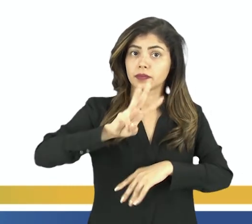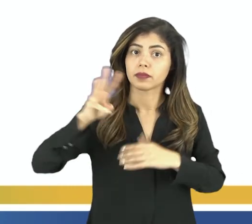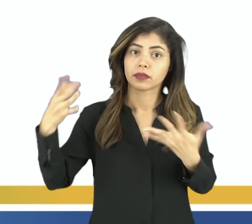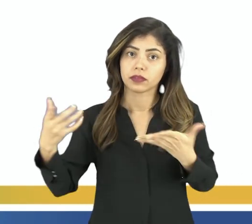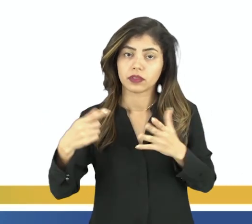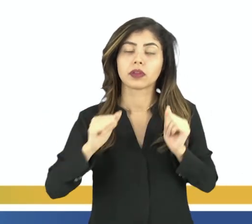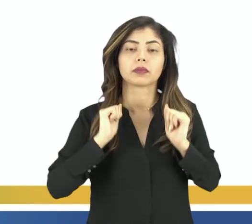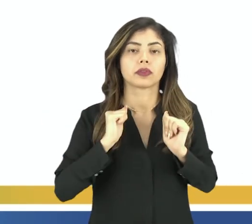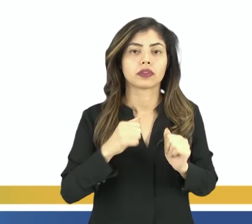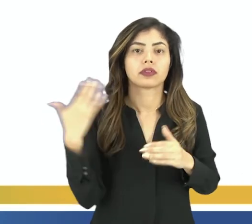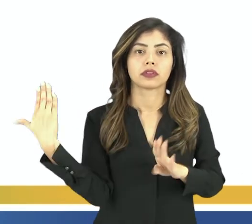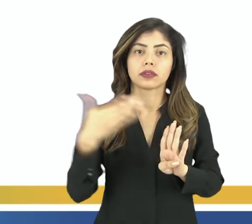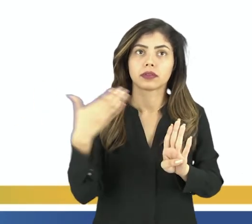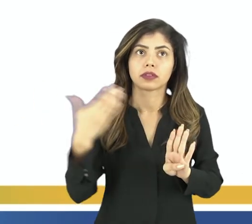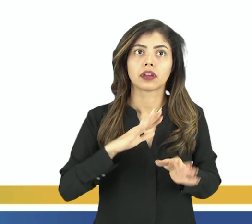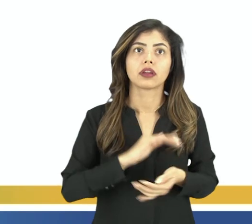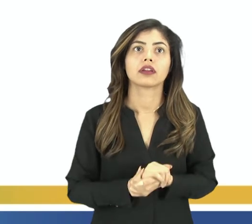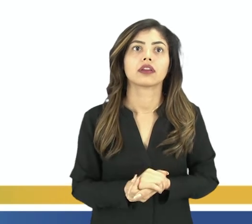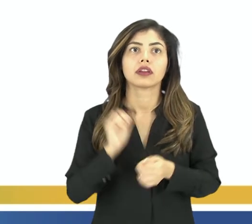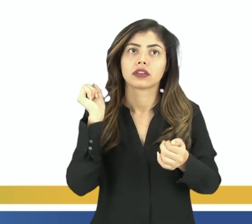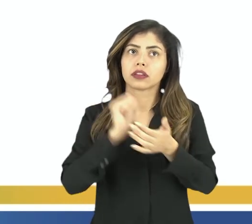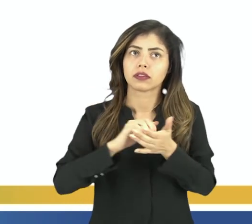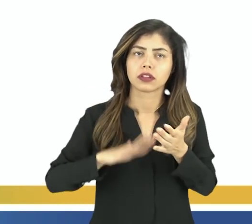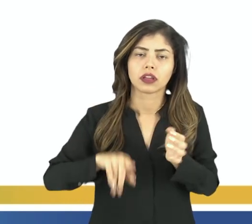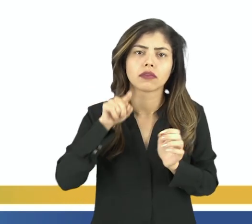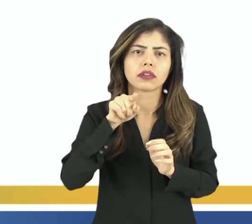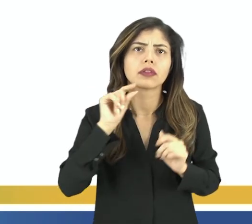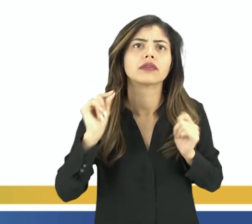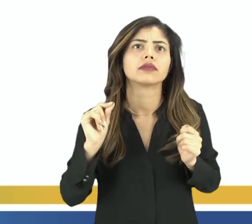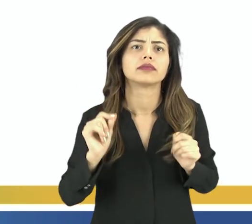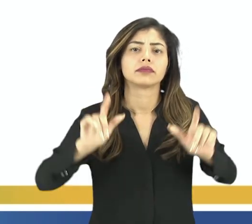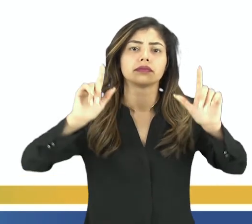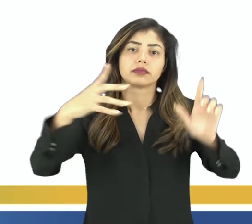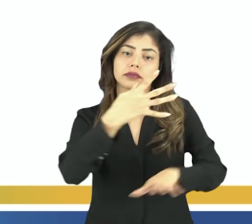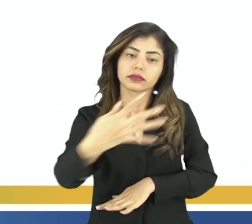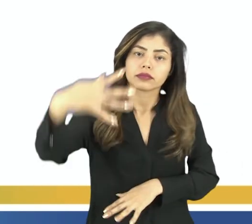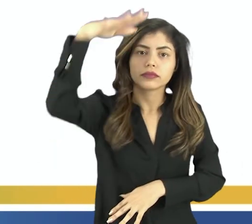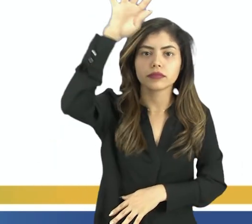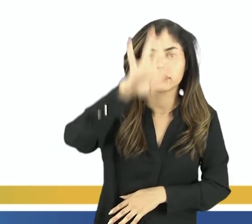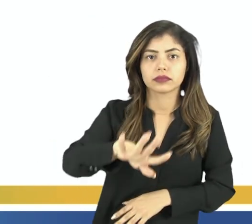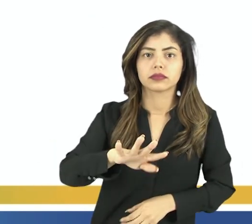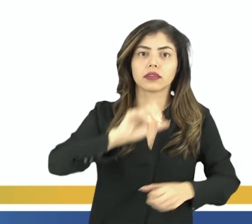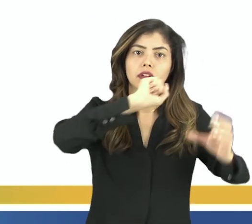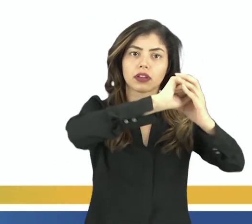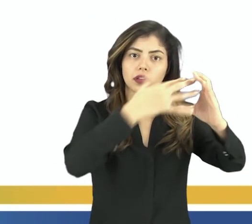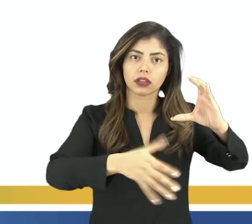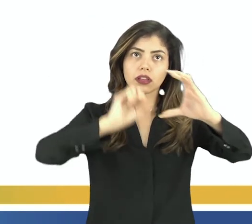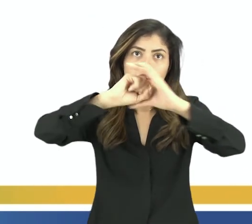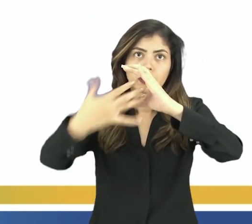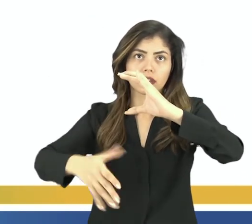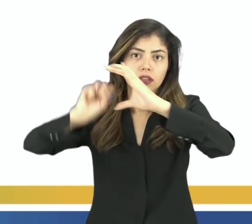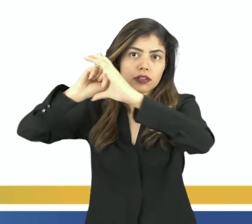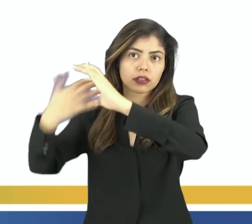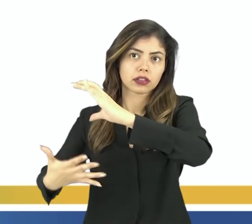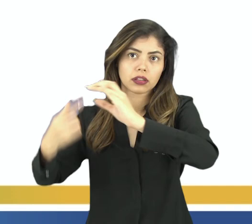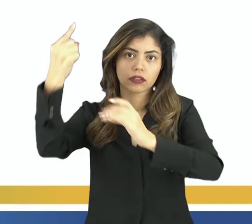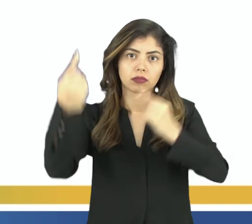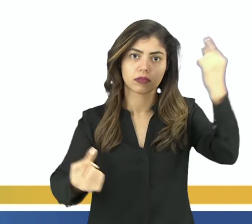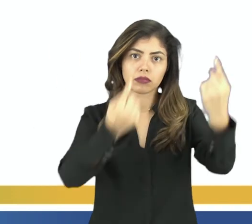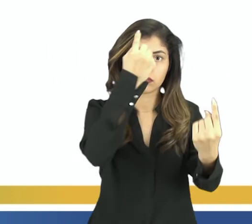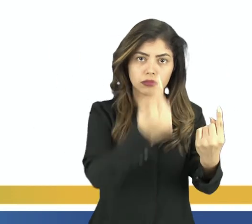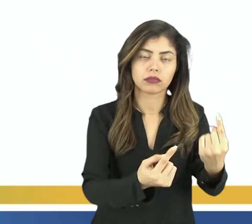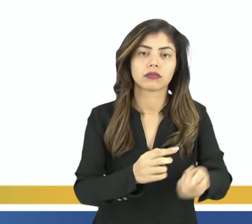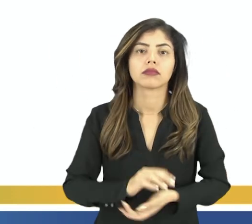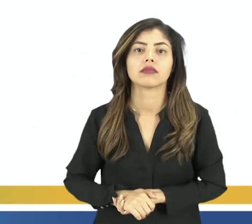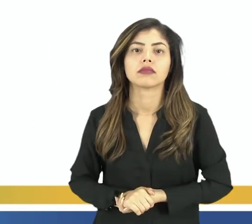está disponível e a atividade é muito simples. É você fazer um quadro colocando as características da isonomia, da